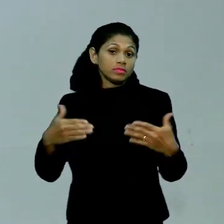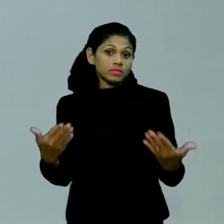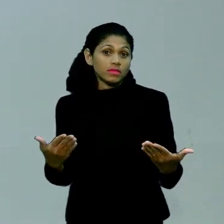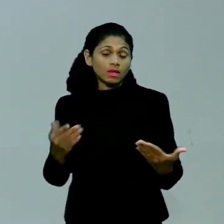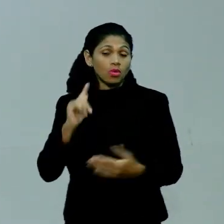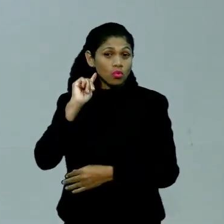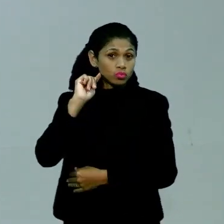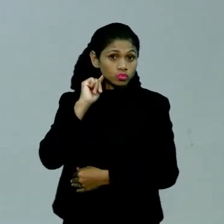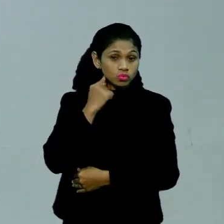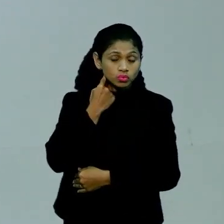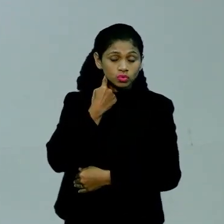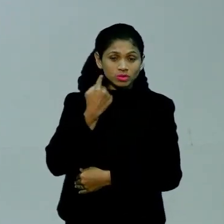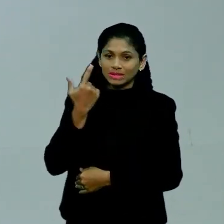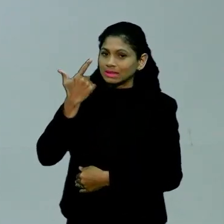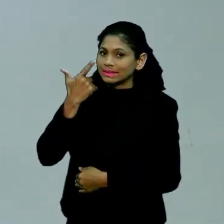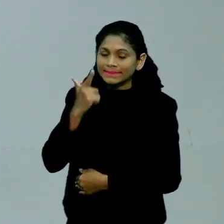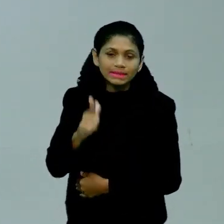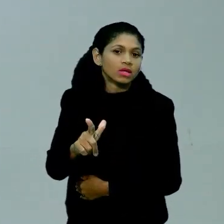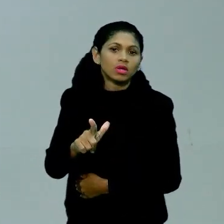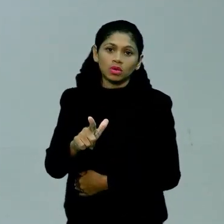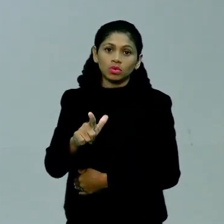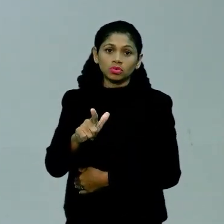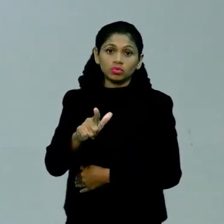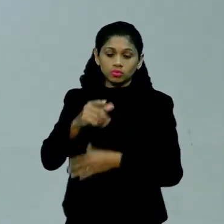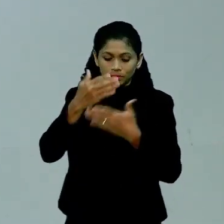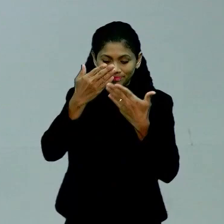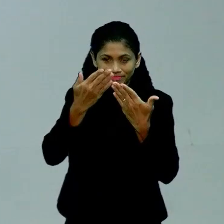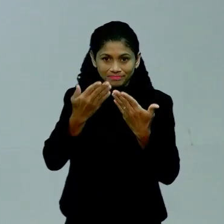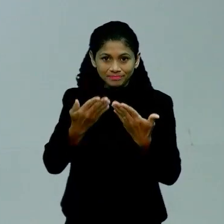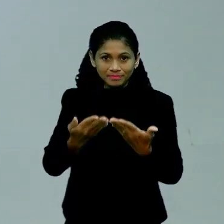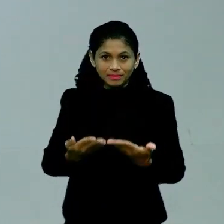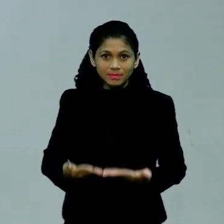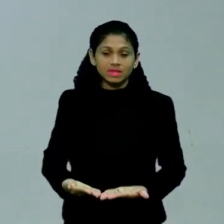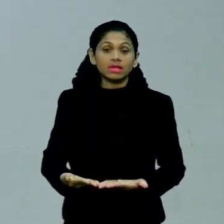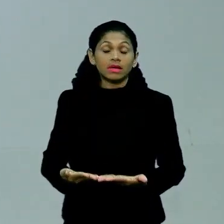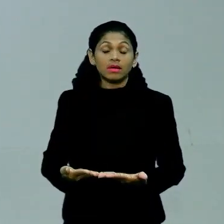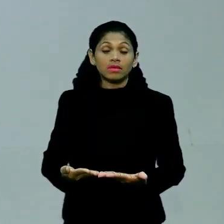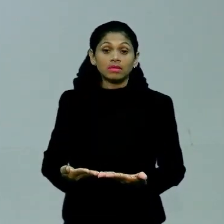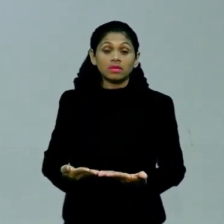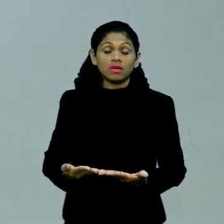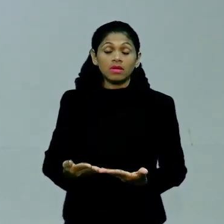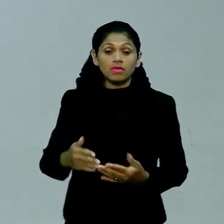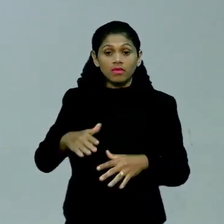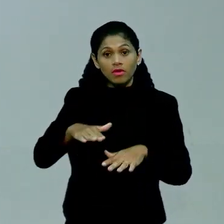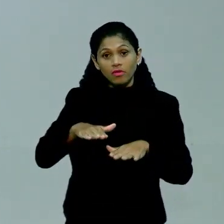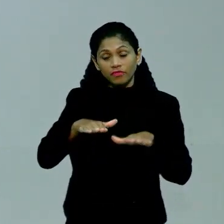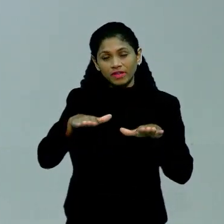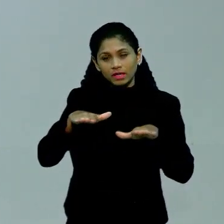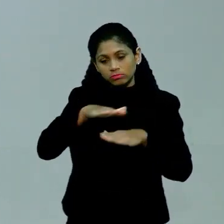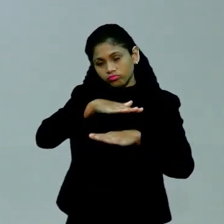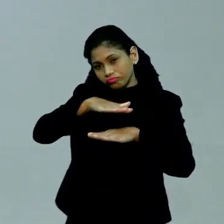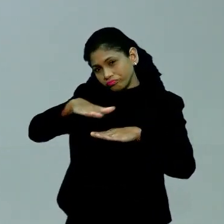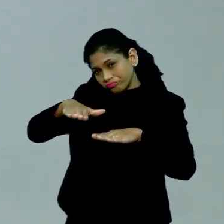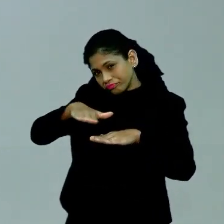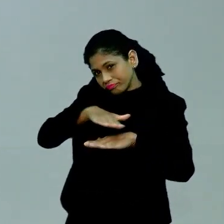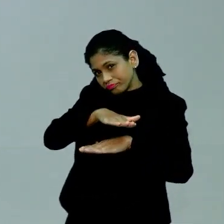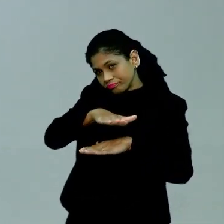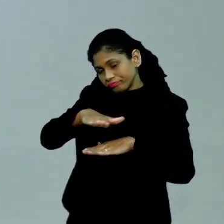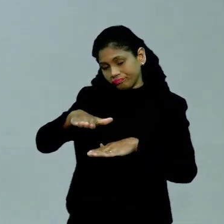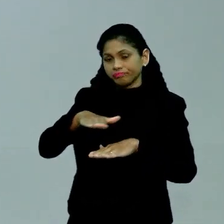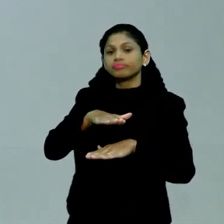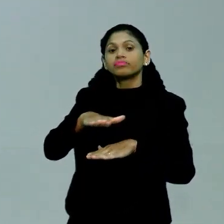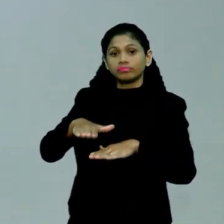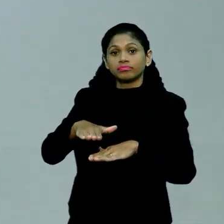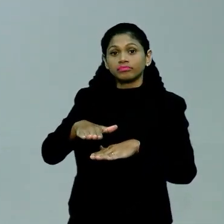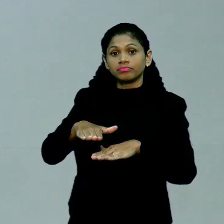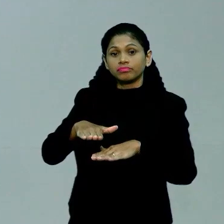que não conseguiram ser depositadas no fundo do recipiente, elas vão ficar na fase superior,